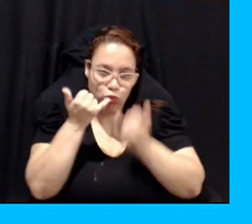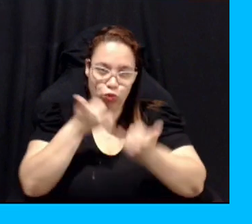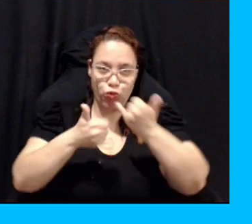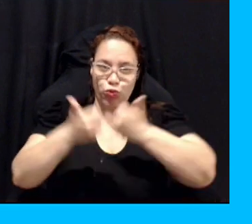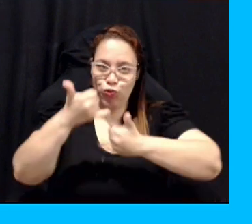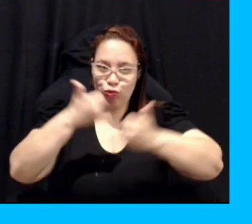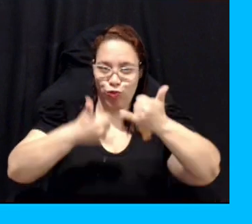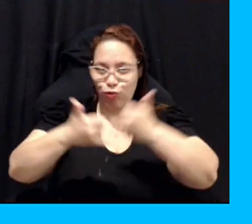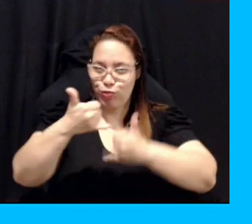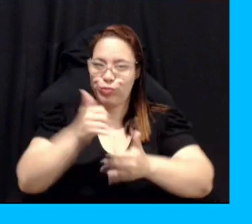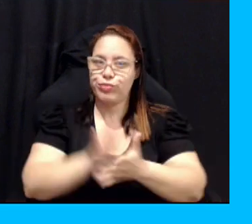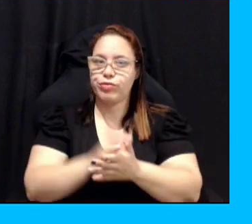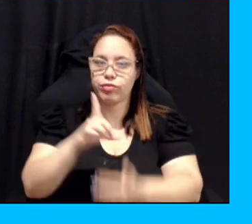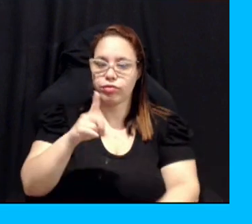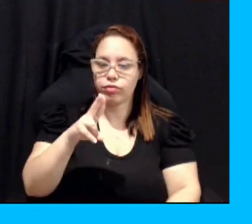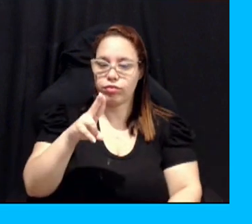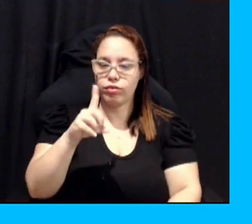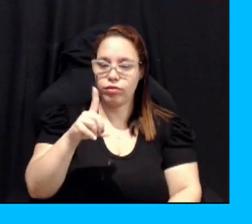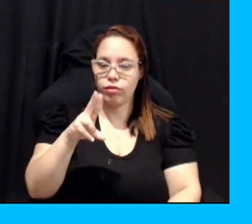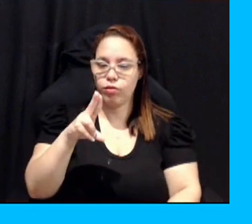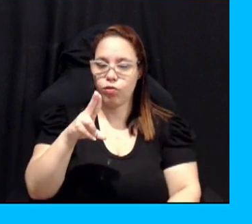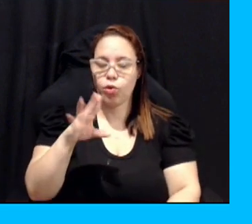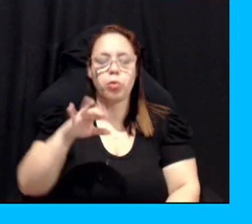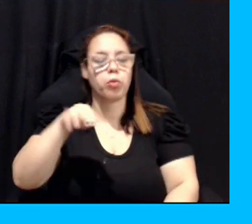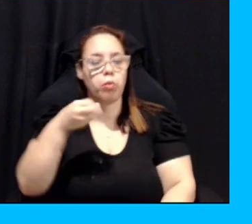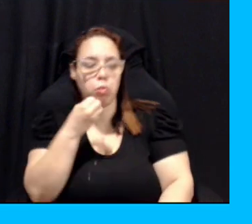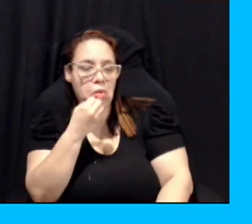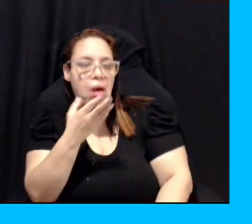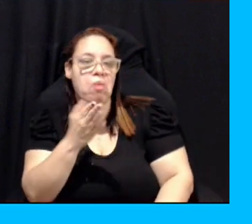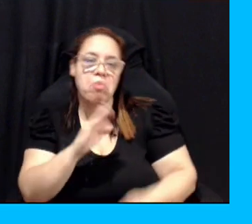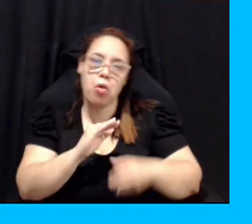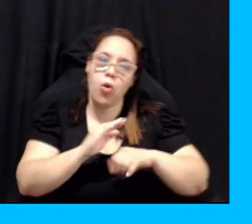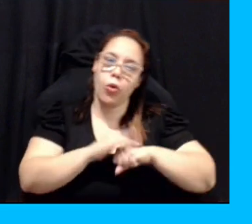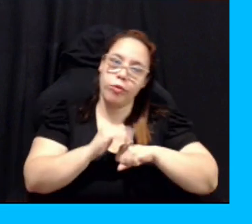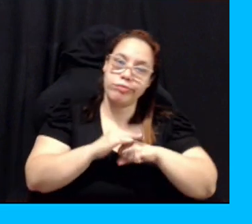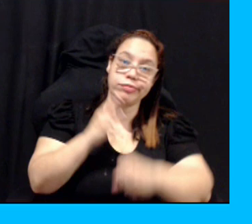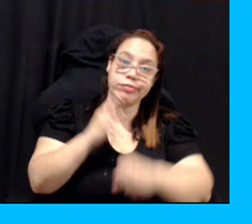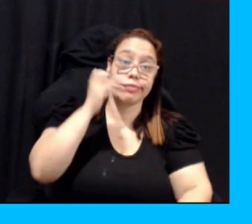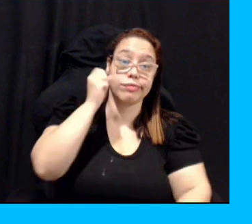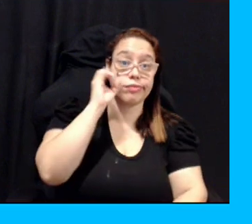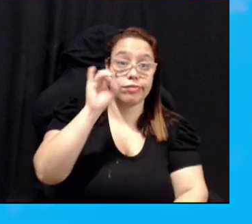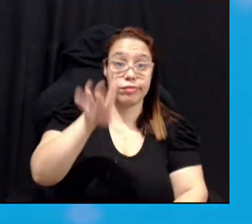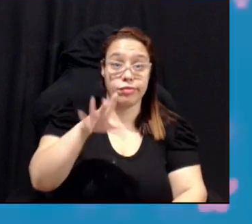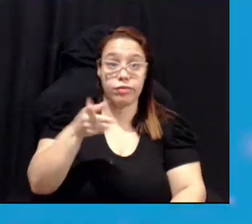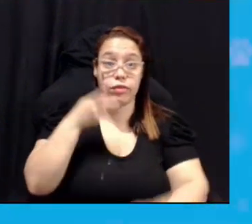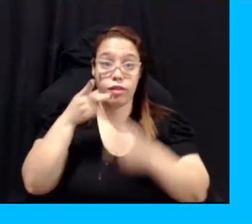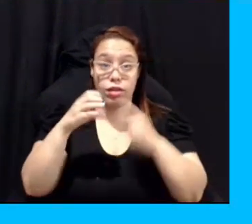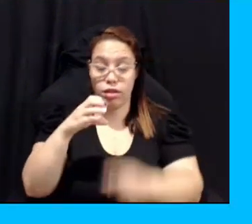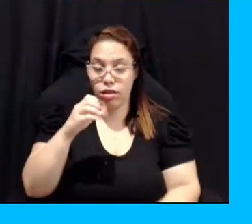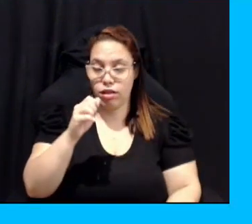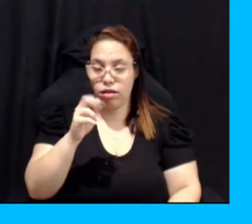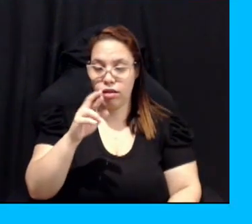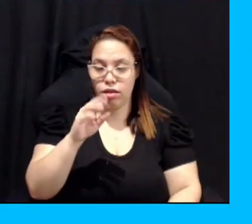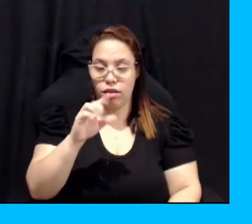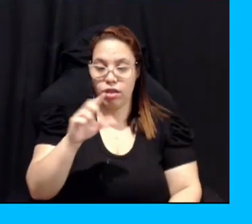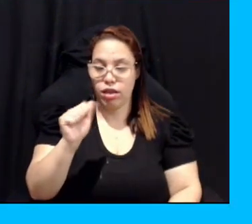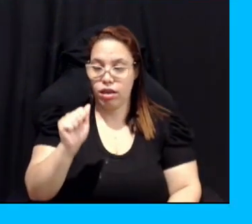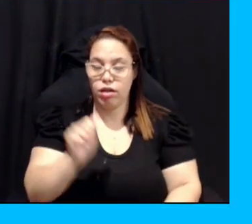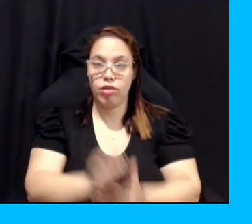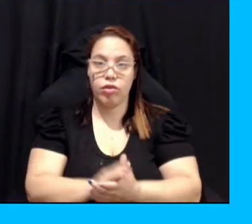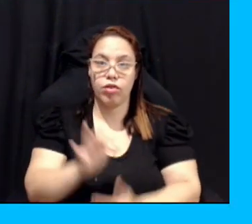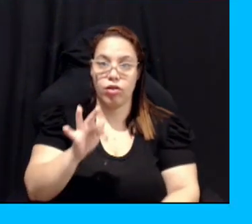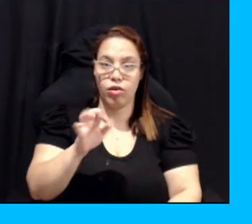O Dudu pode ser uma ótima companhia. Para adotá-lo, é só falar com a Carla Vieira. O Felipe tem